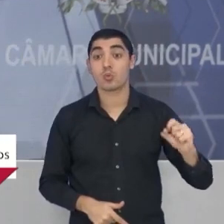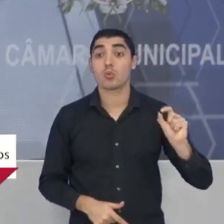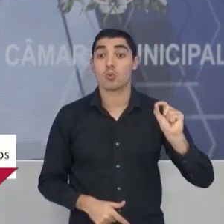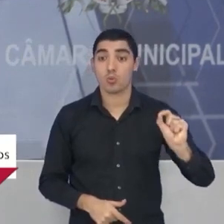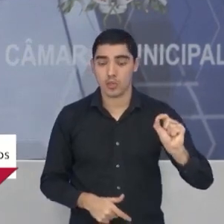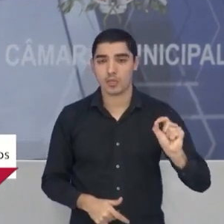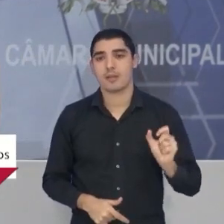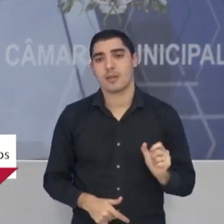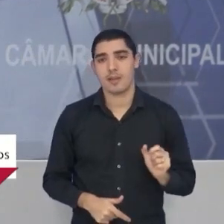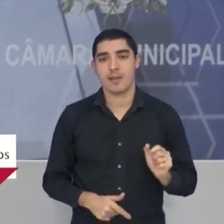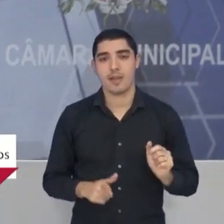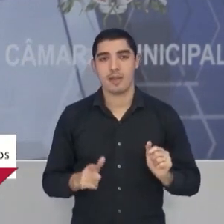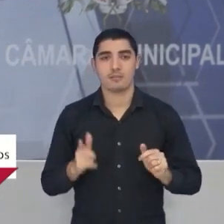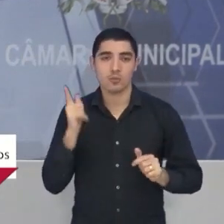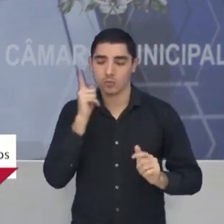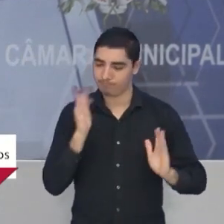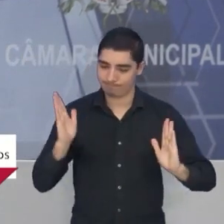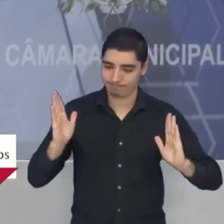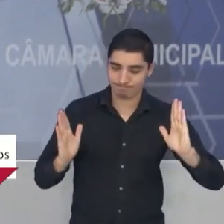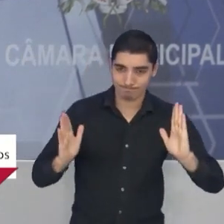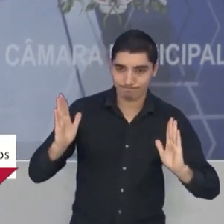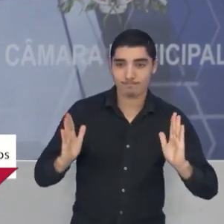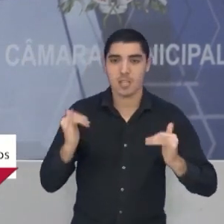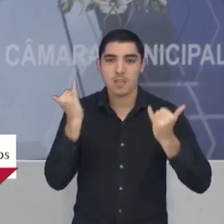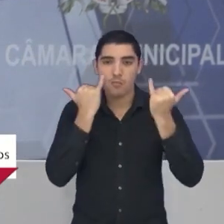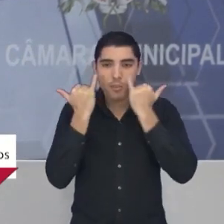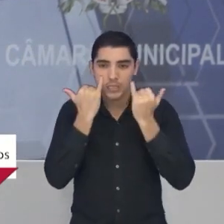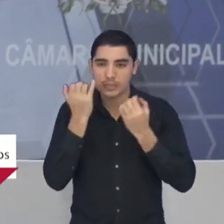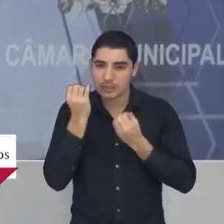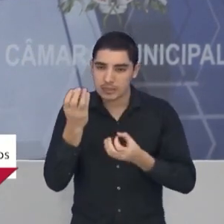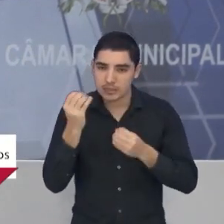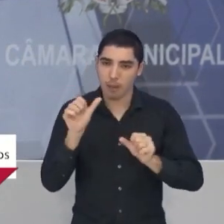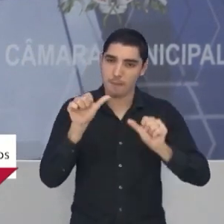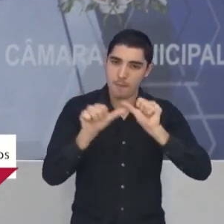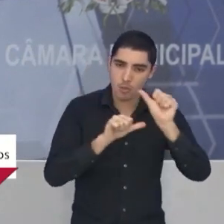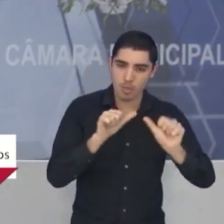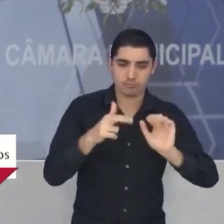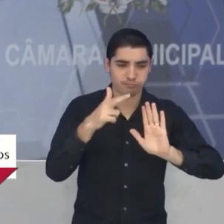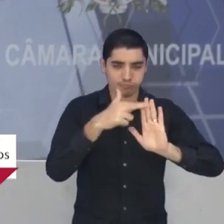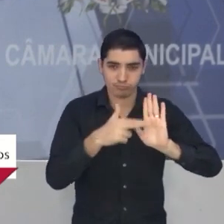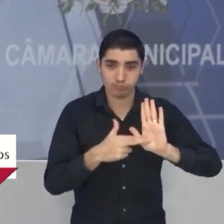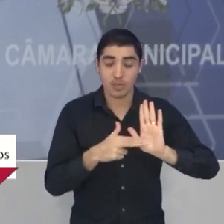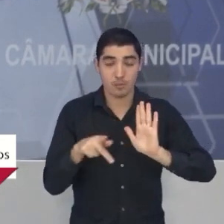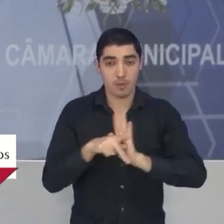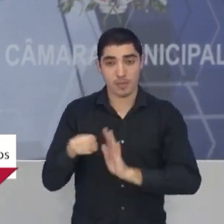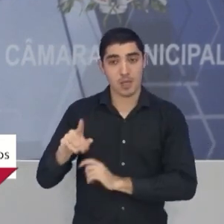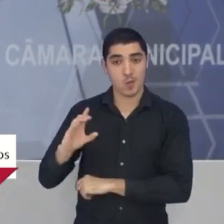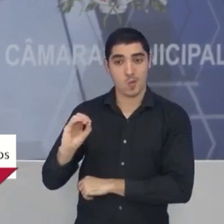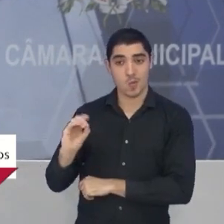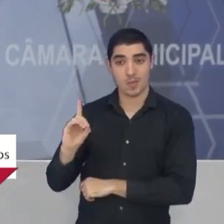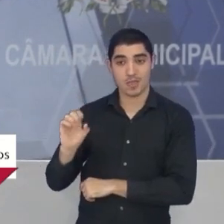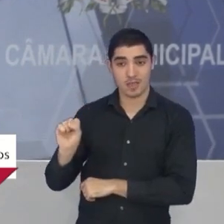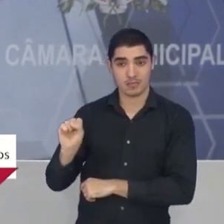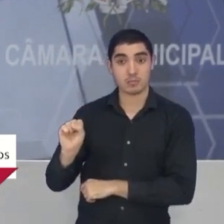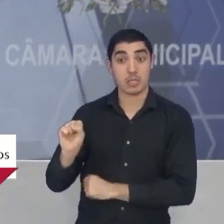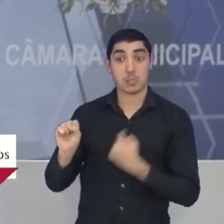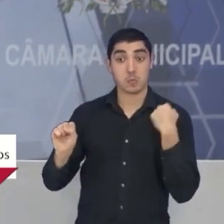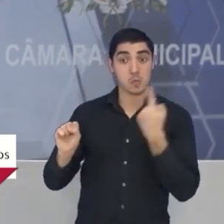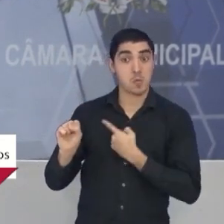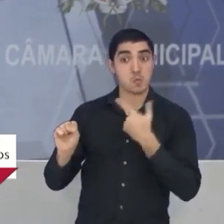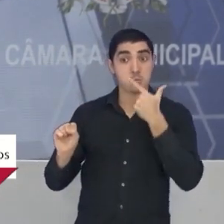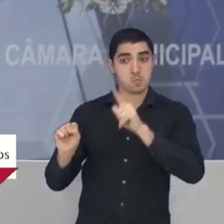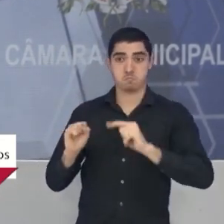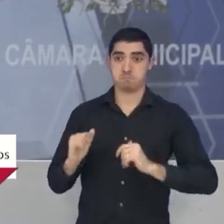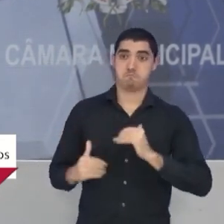a o padrão de troca de informações de prestação de contas com o sistema audesp e evoluímos o